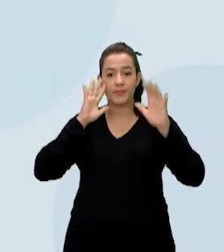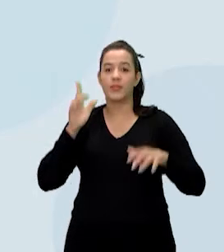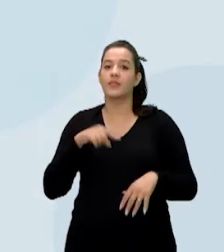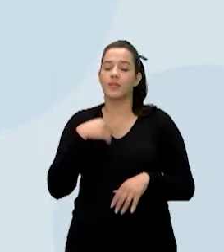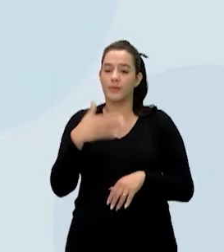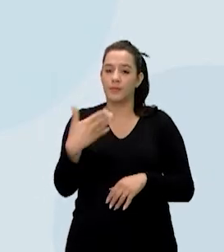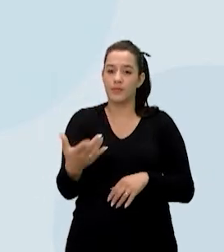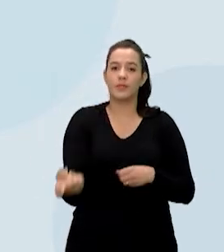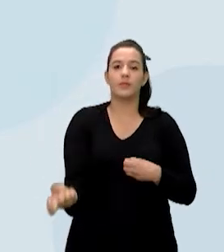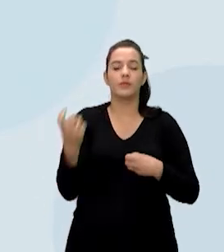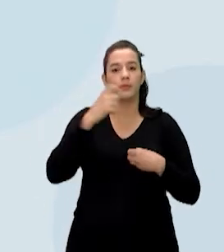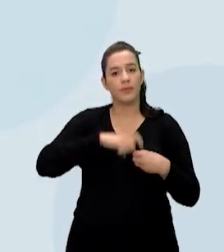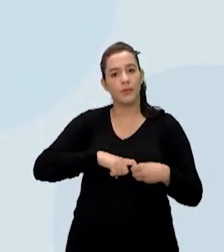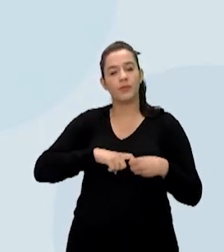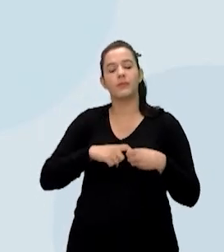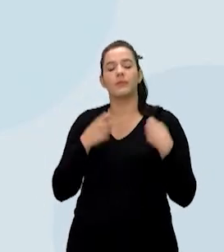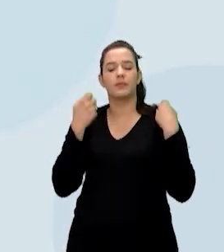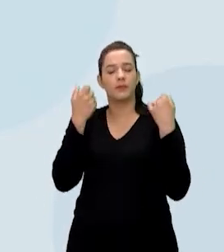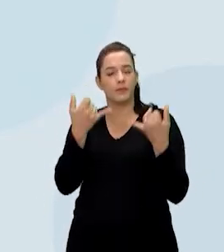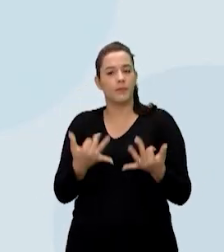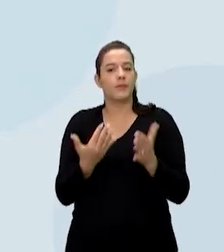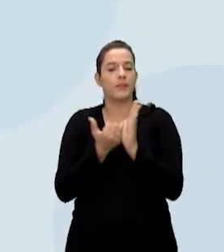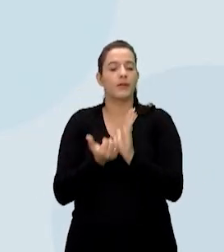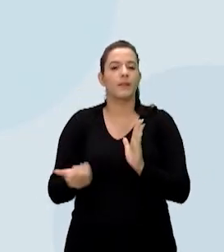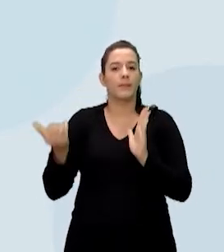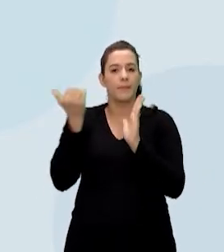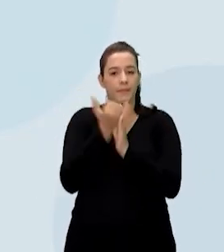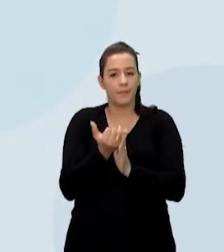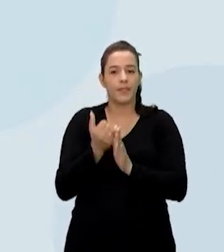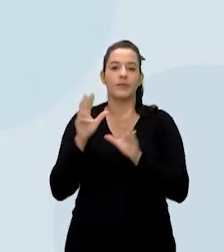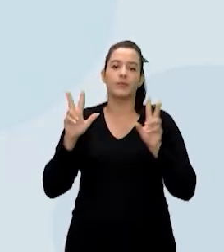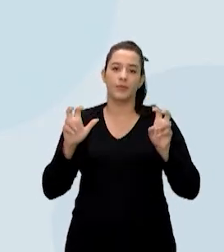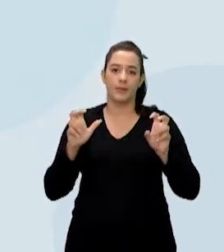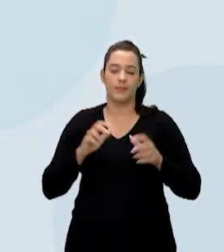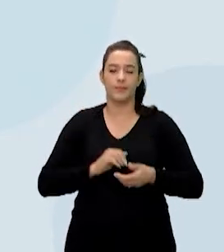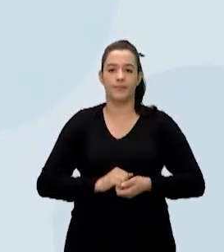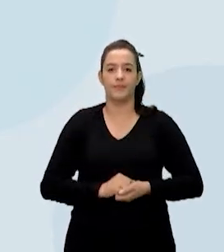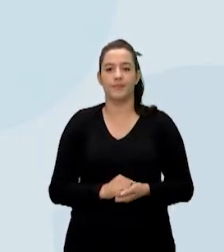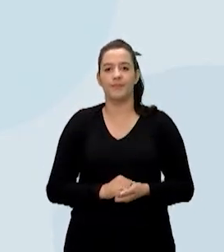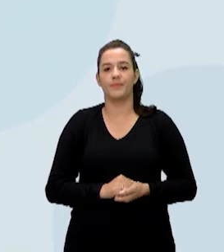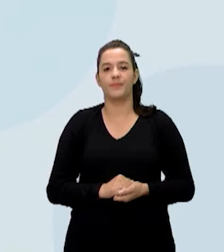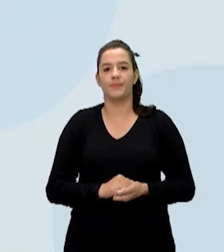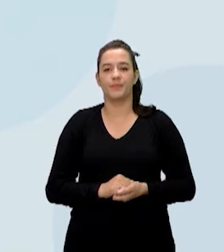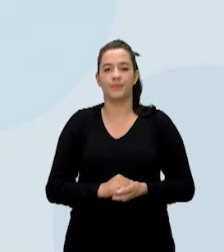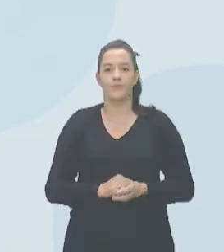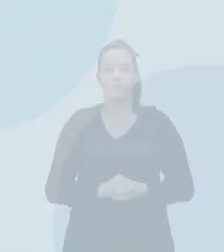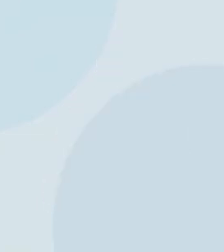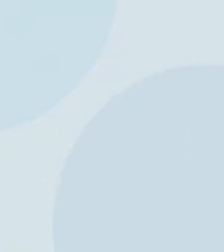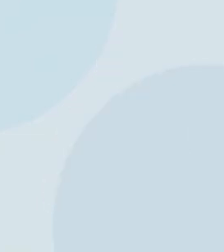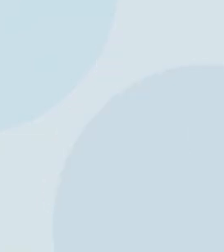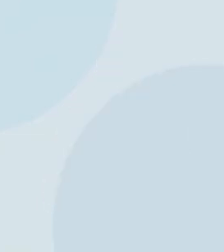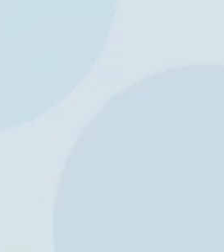já volta para a gente abordar um pouco mais a respeito desse assunto.